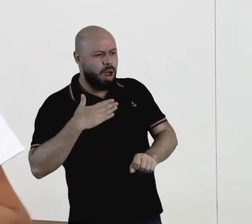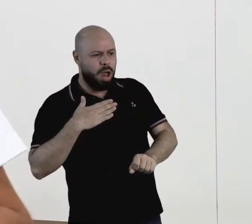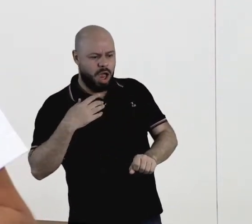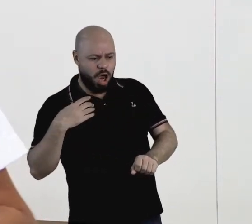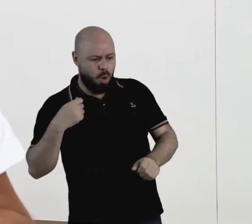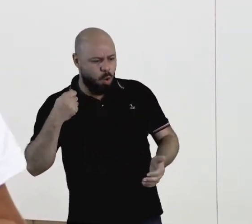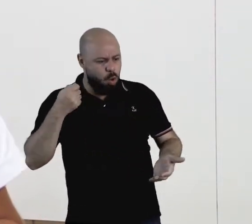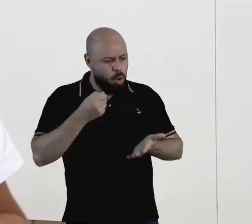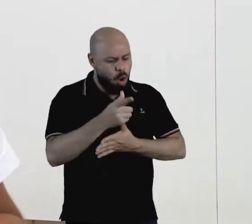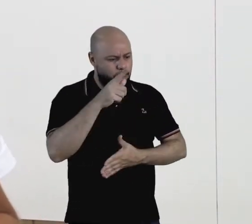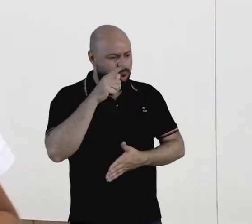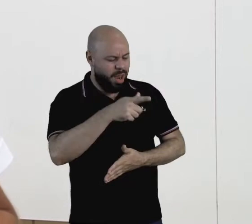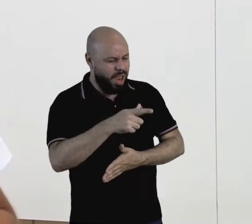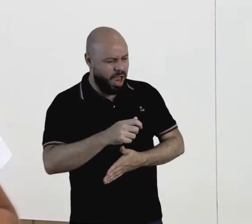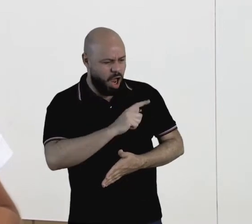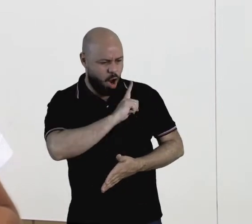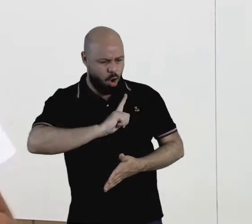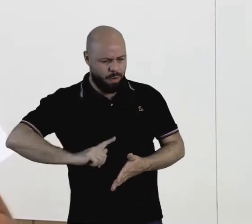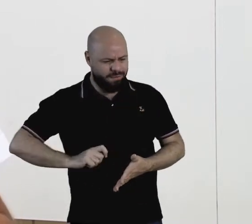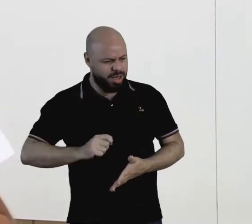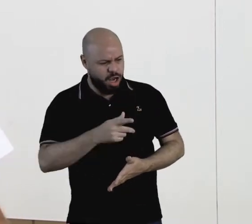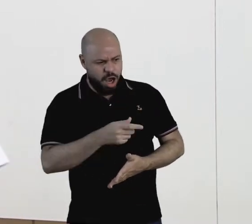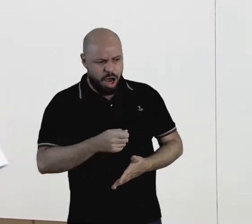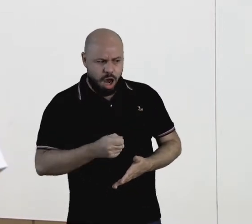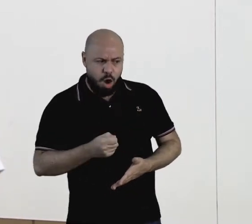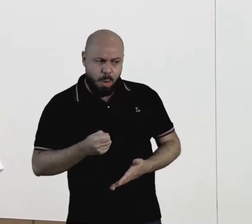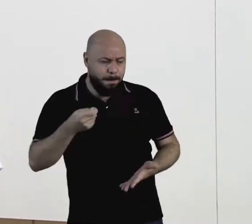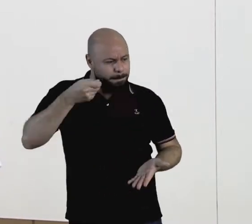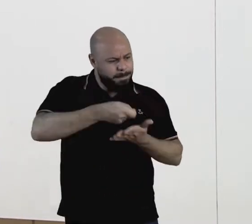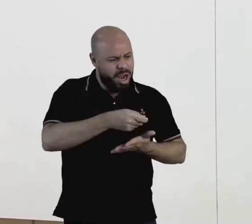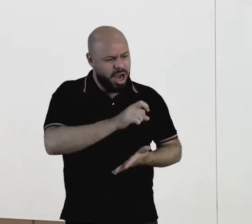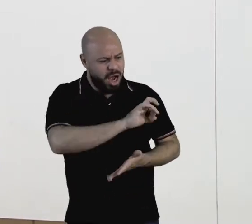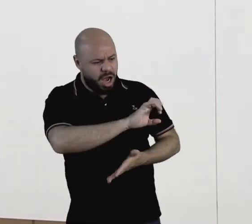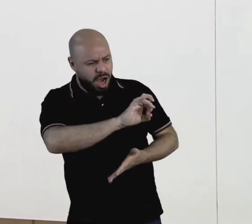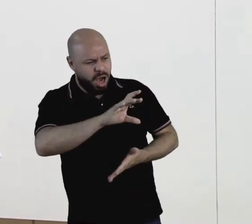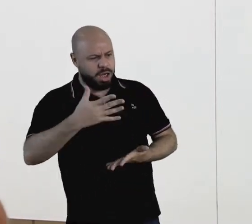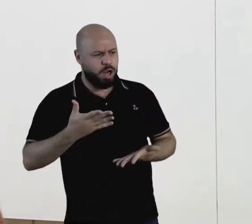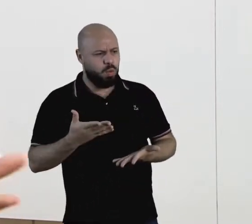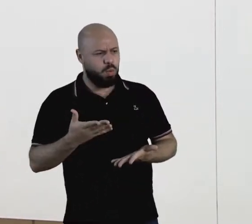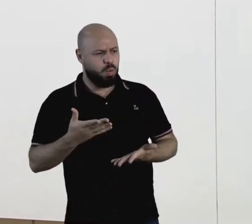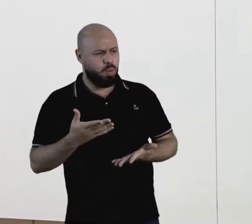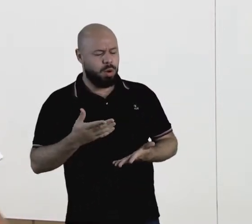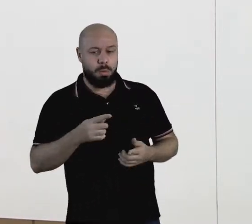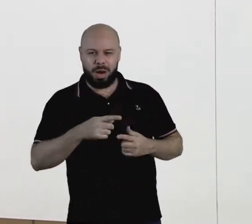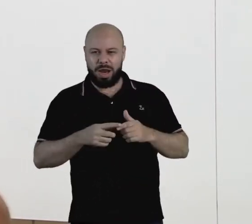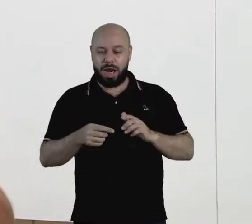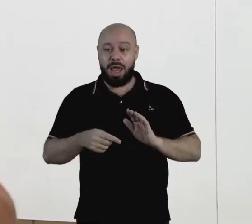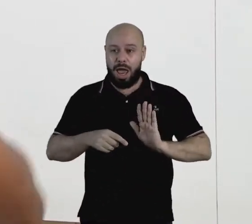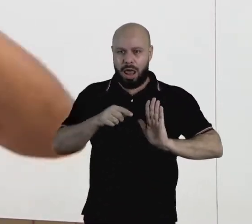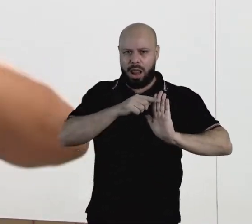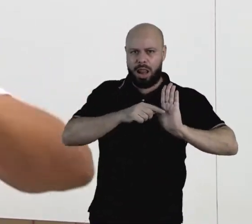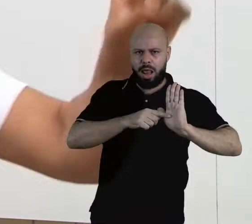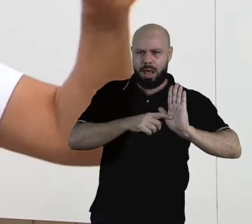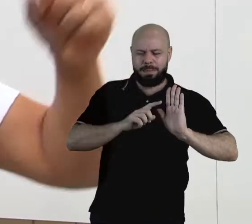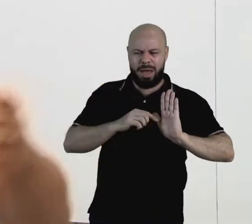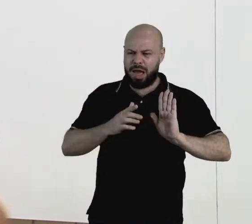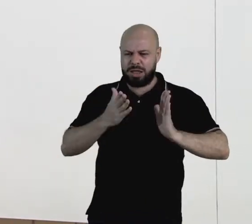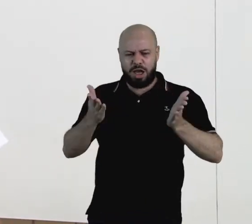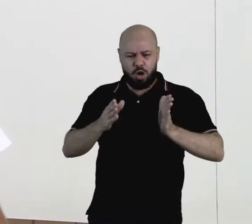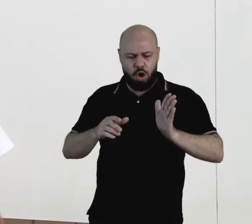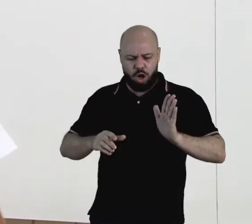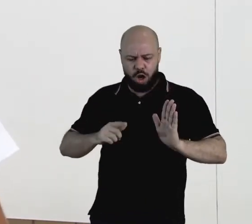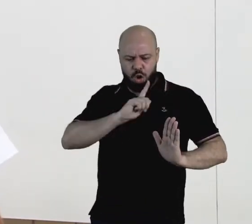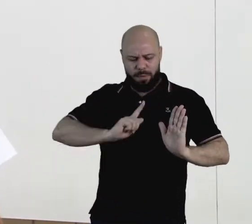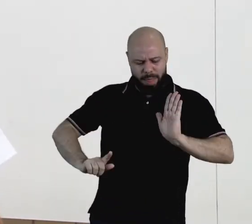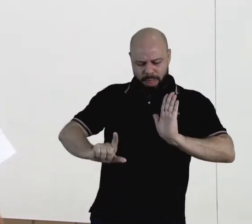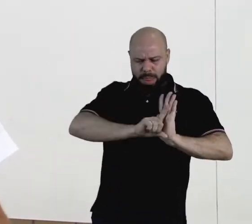escravos do governo, do Estado, escravos que eram regulamentados pelo governo, e depois o governo cria uma lei e cancela a